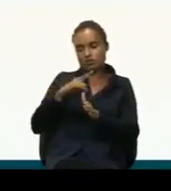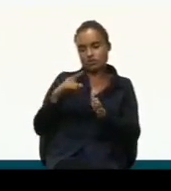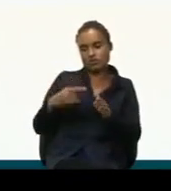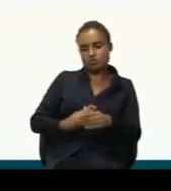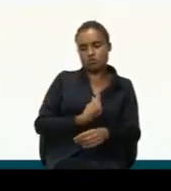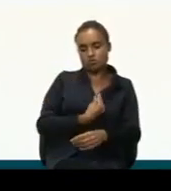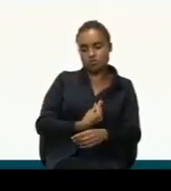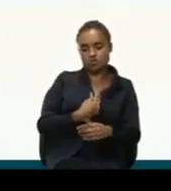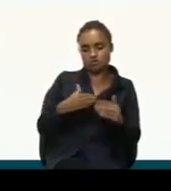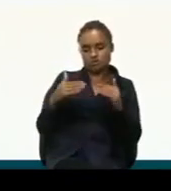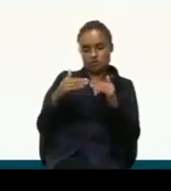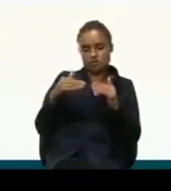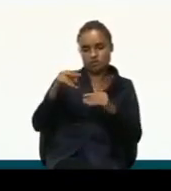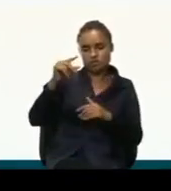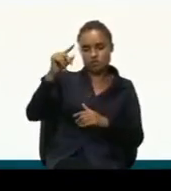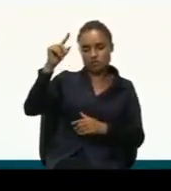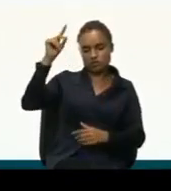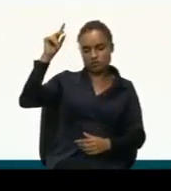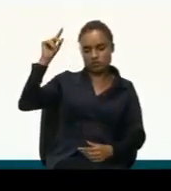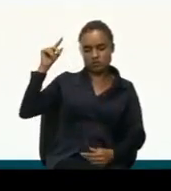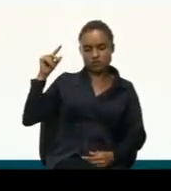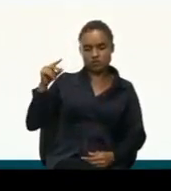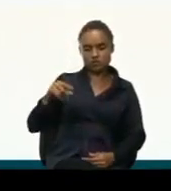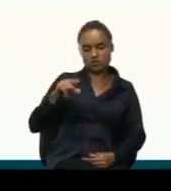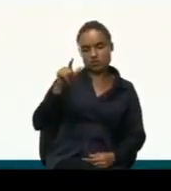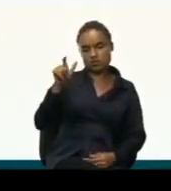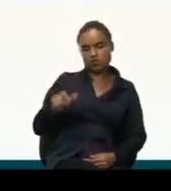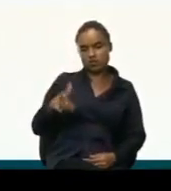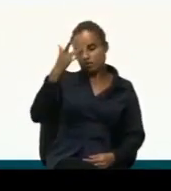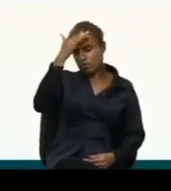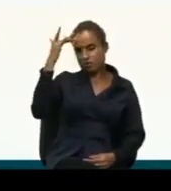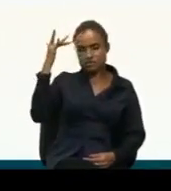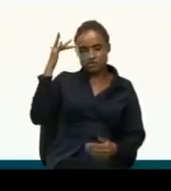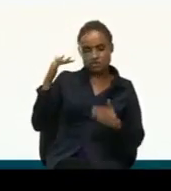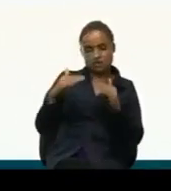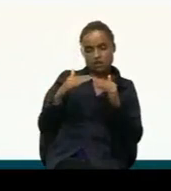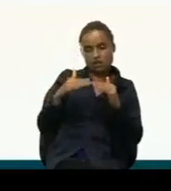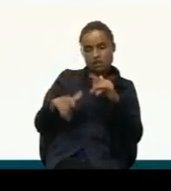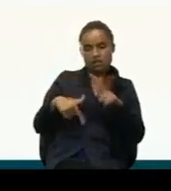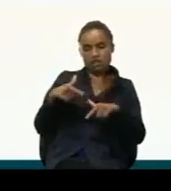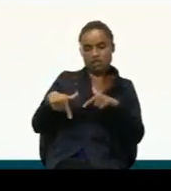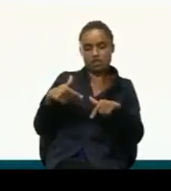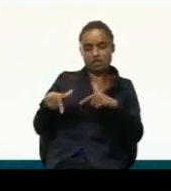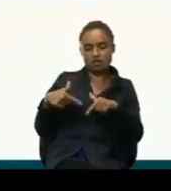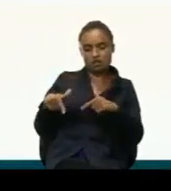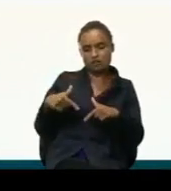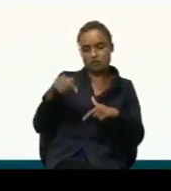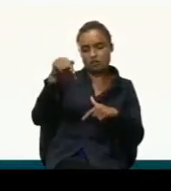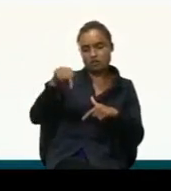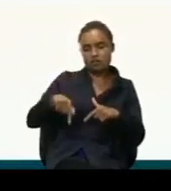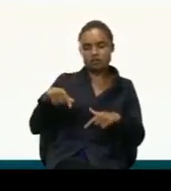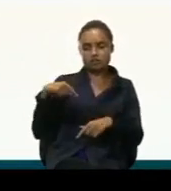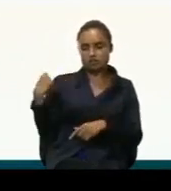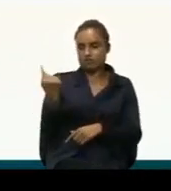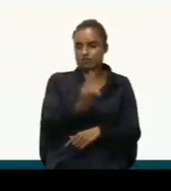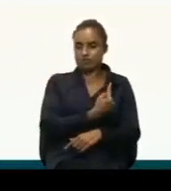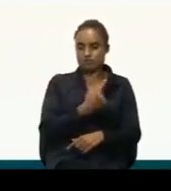local, porque era uma obra bem longe, então a gente tinha as casas do pessoal que trabalhava aqui. Aqui é o nosso